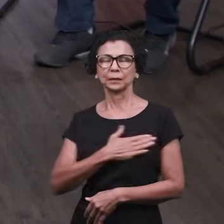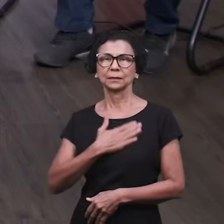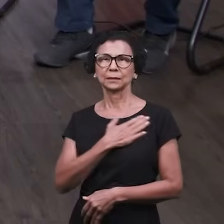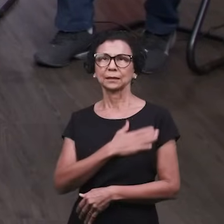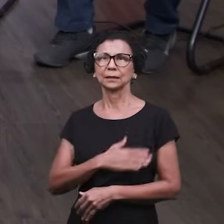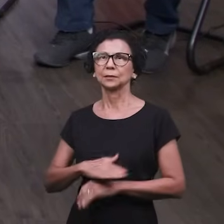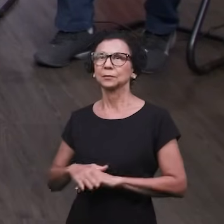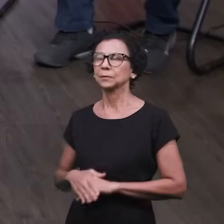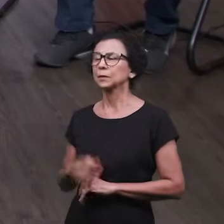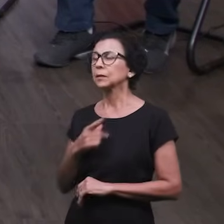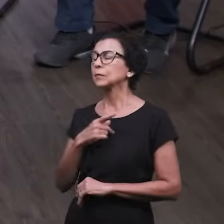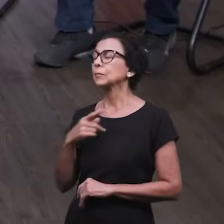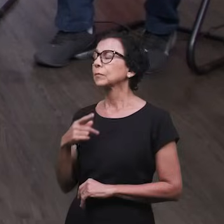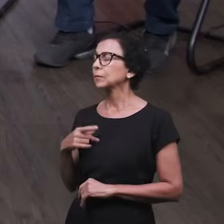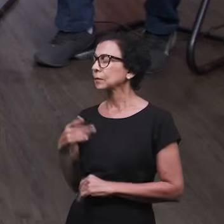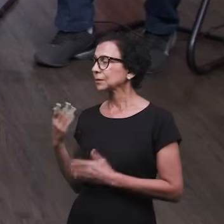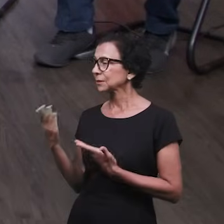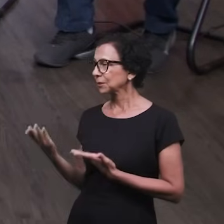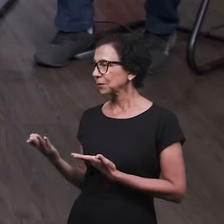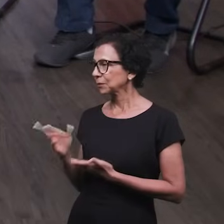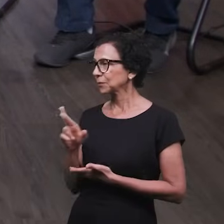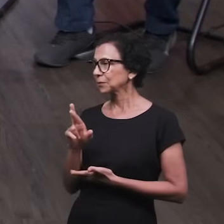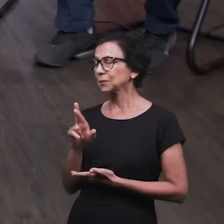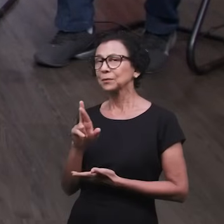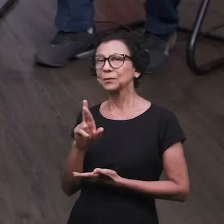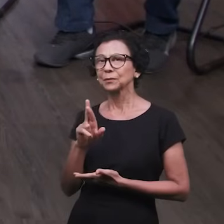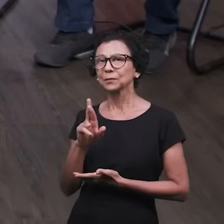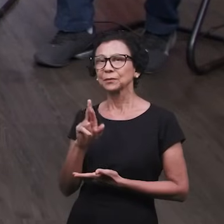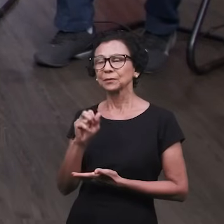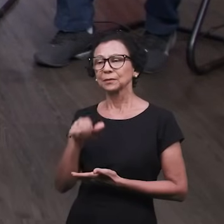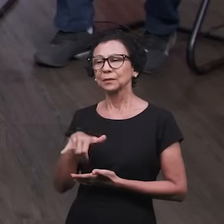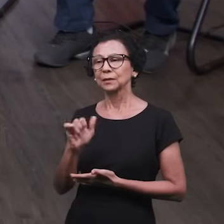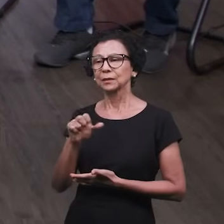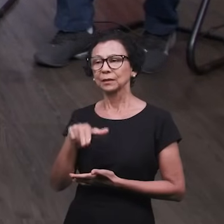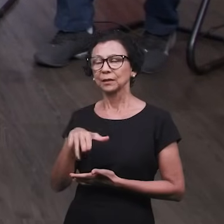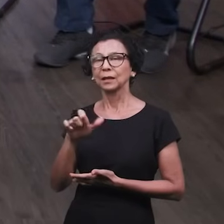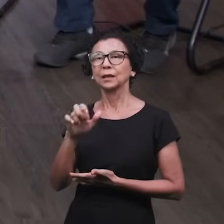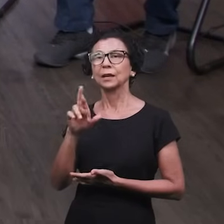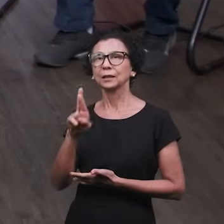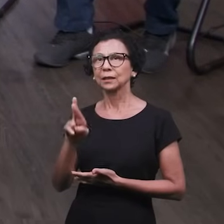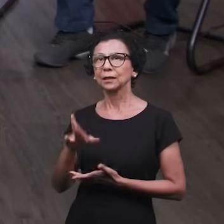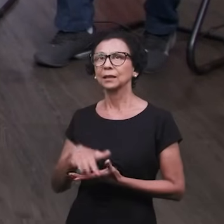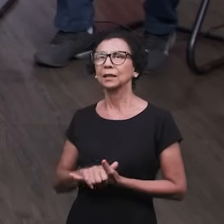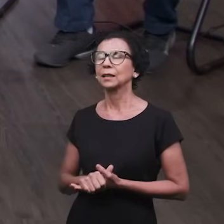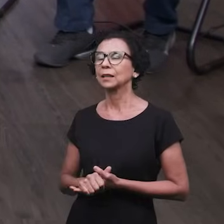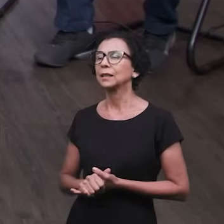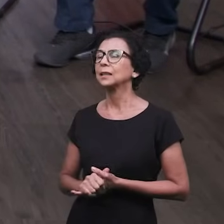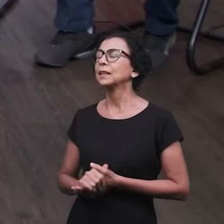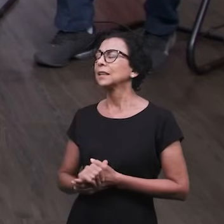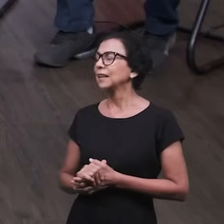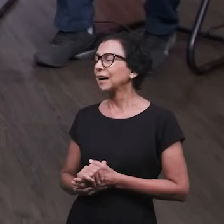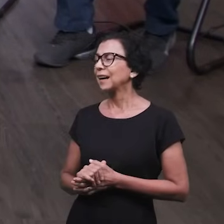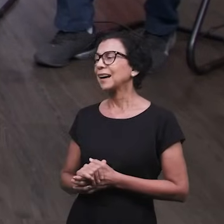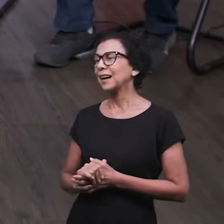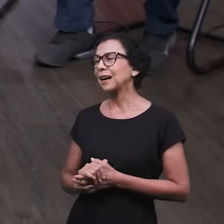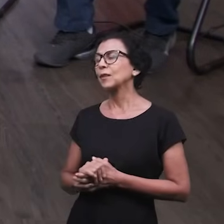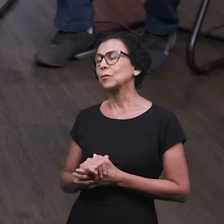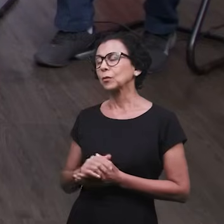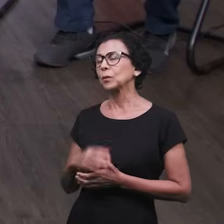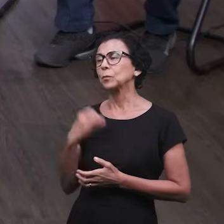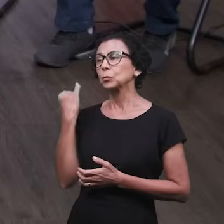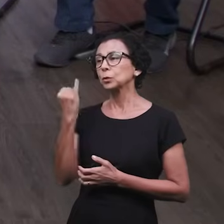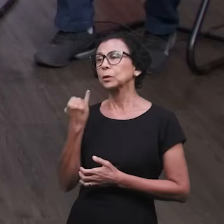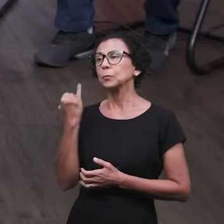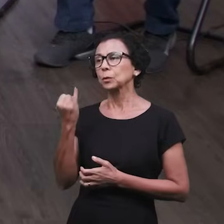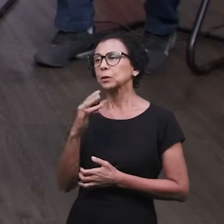enorme. Amém. Pastor Rainer, a gente agradece a presença do senhor e também, né, sobre a sua profissão que o senhor passou para nós